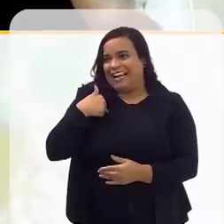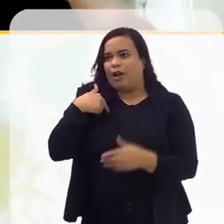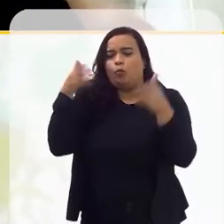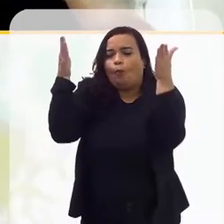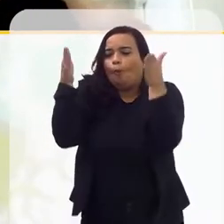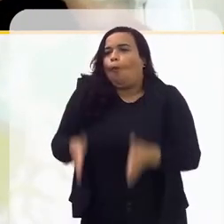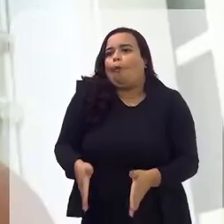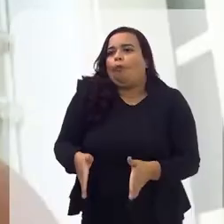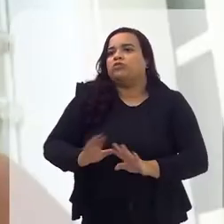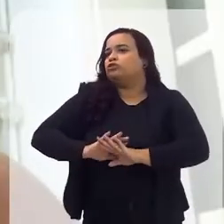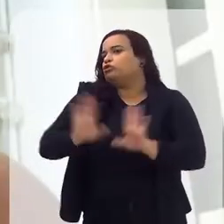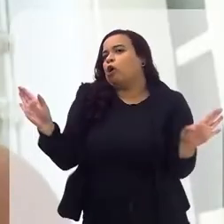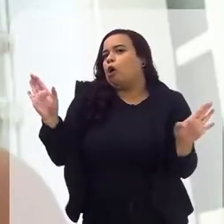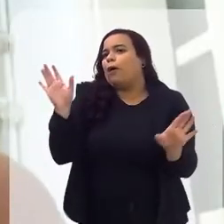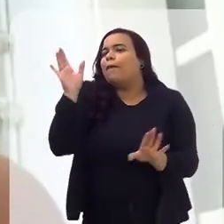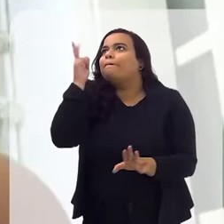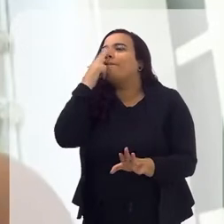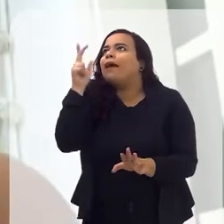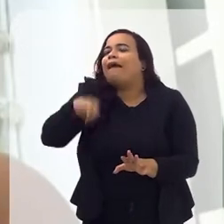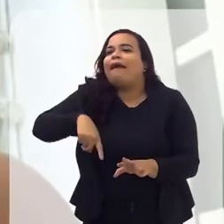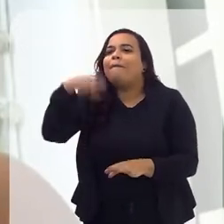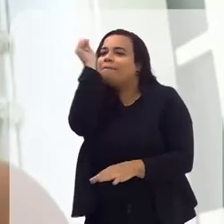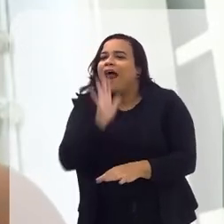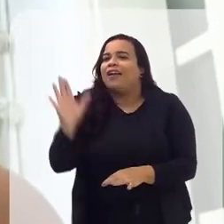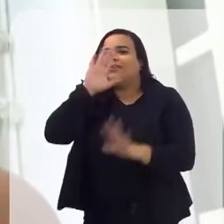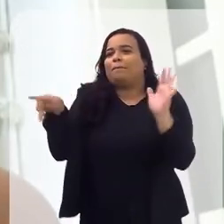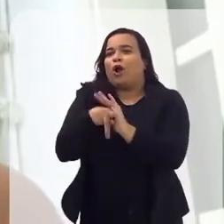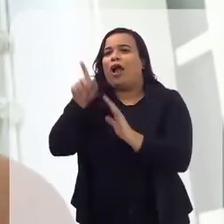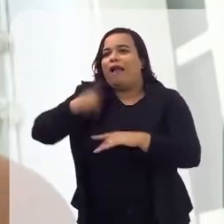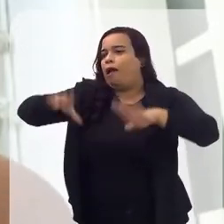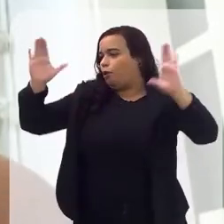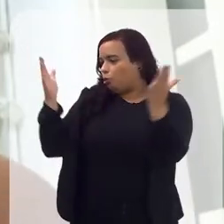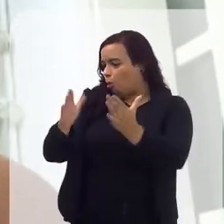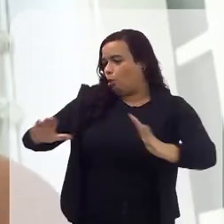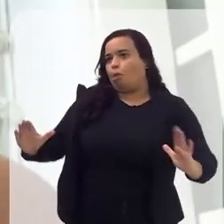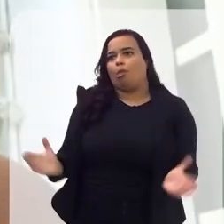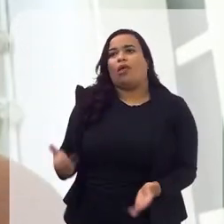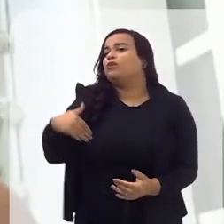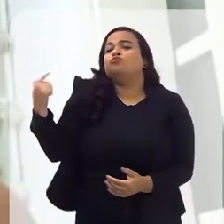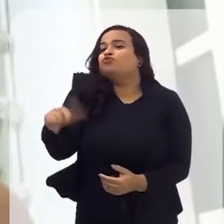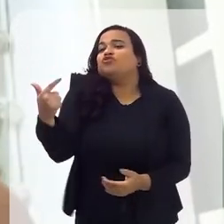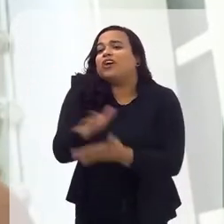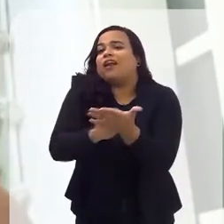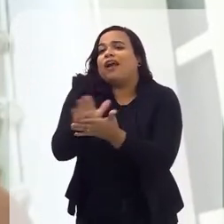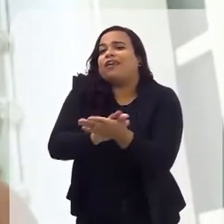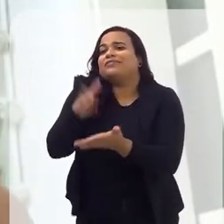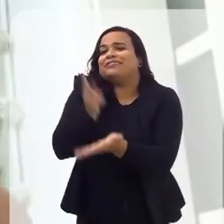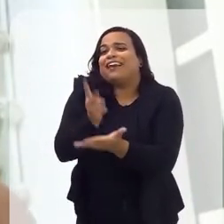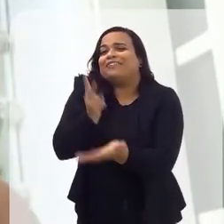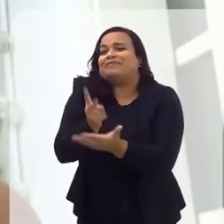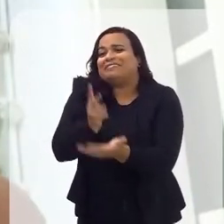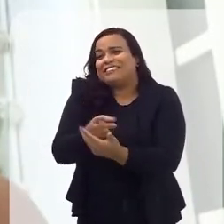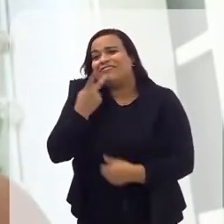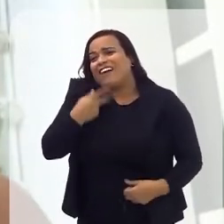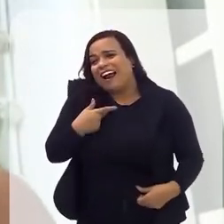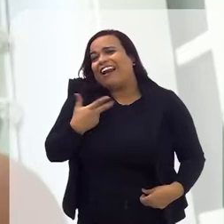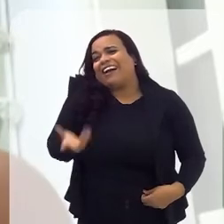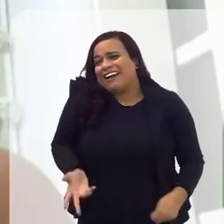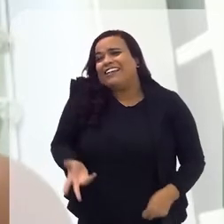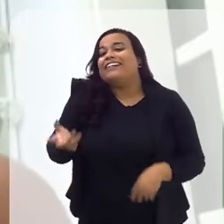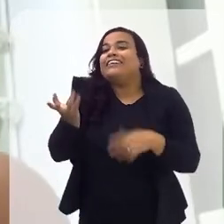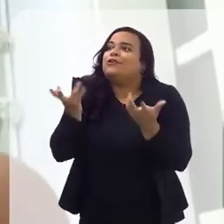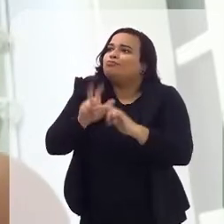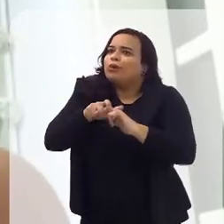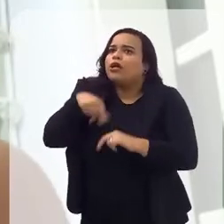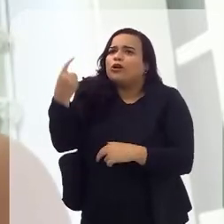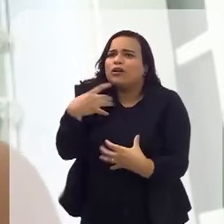muito corpo, né? O corpo, esse corpo brasileiro, né, que a gente chama de corpão. Então, eu sempre fui a menina que não tinha corpo. E isso é,